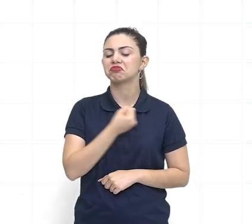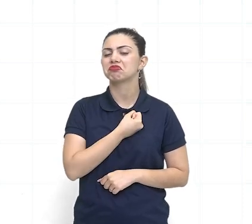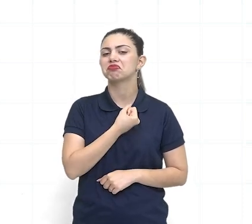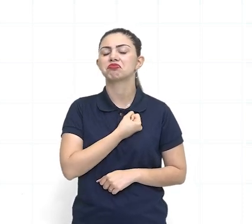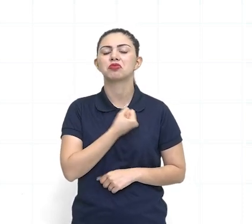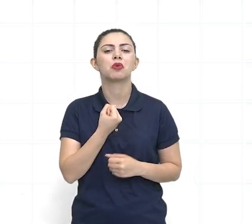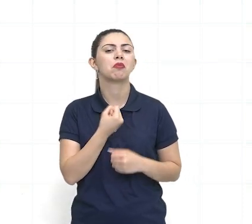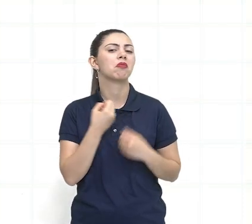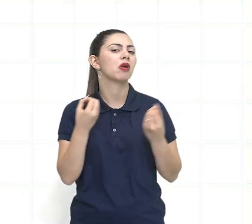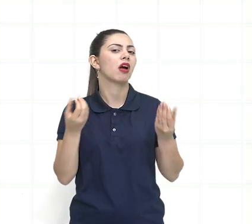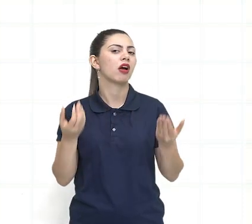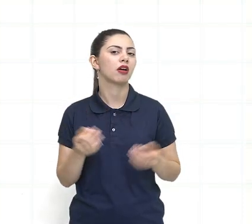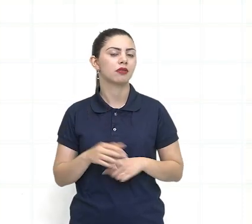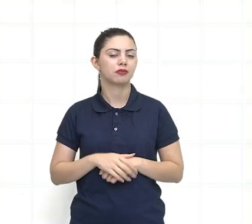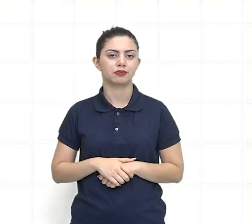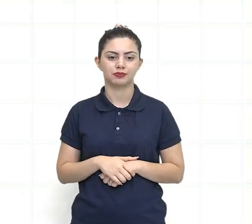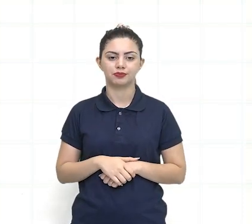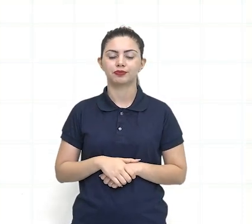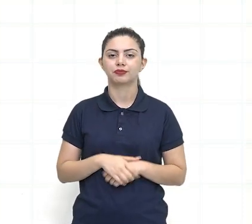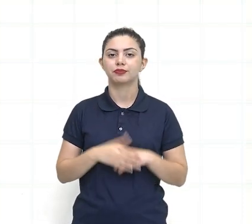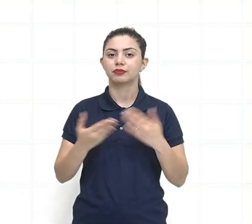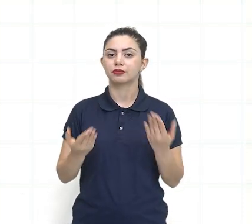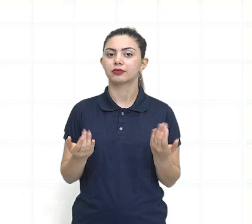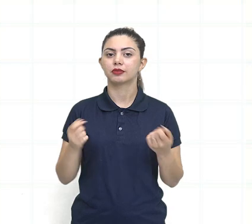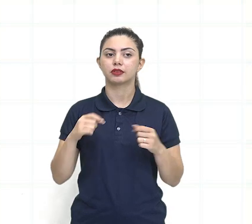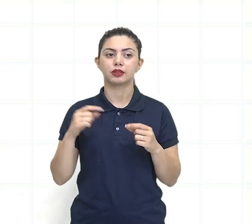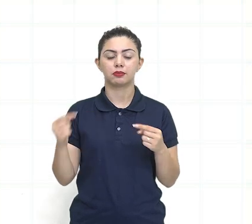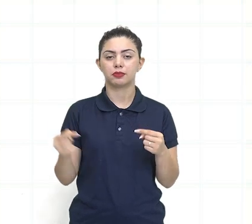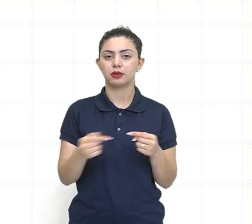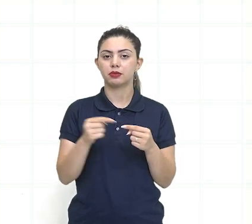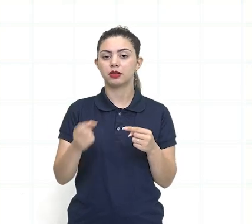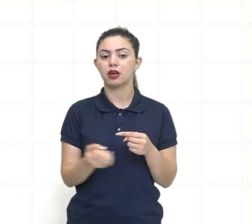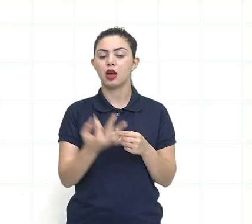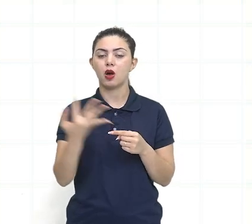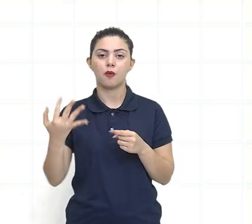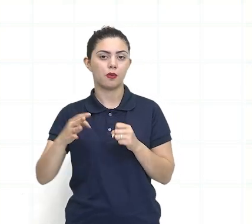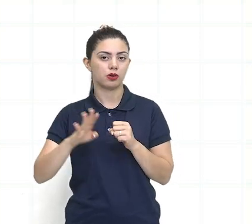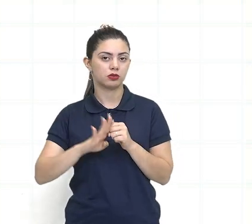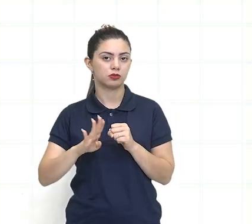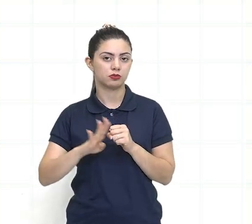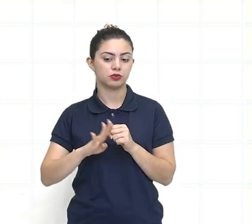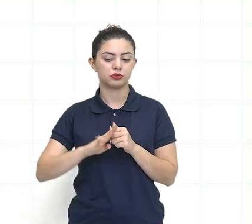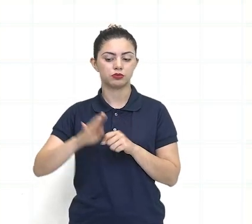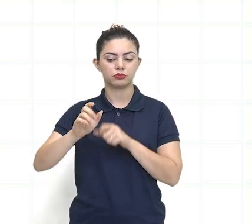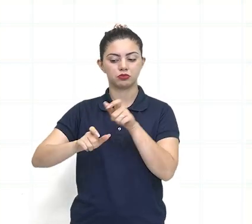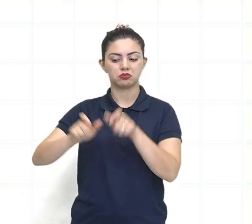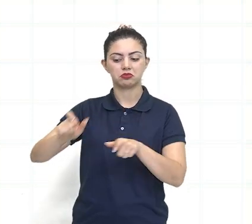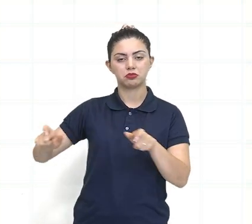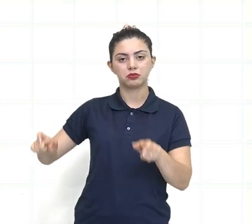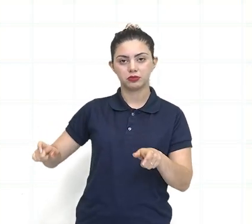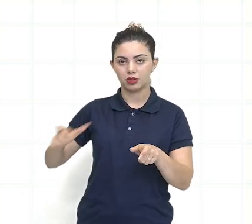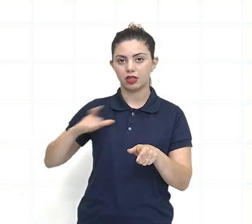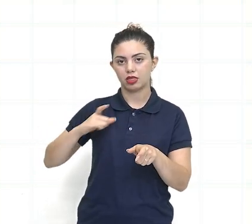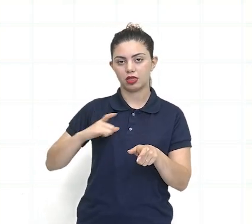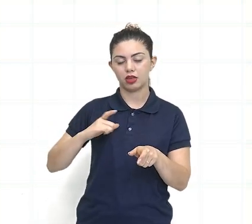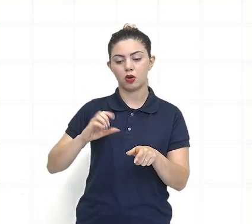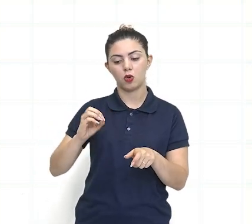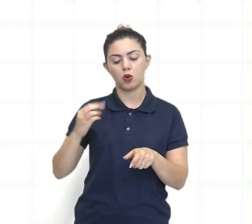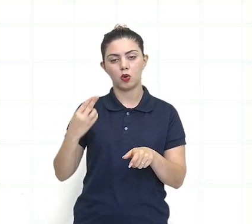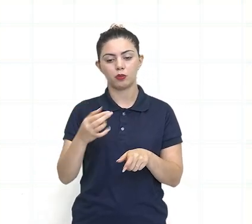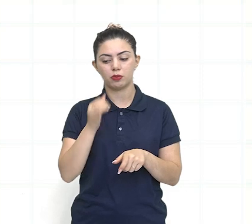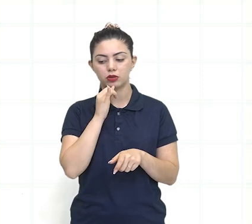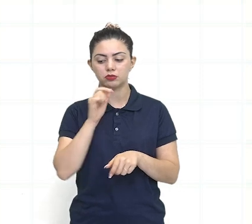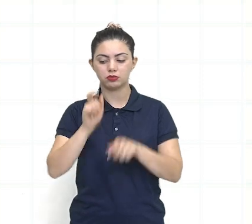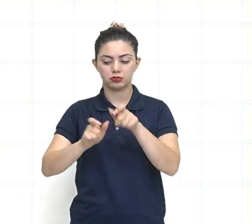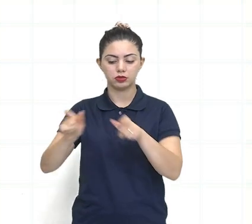numeral? O numeral, ele serve para indicar a quantidade de substantivos, de seres, ou dizer qual é a posição